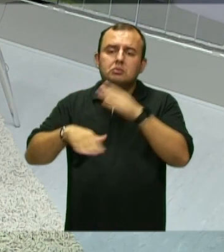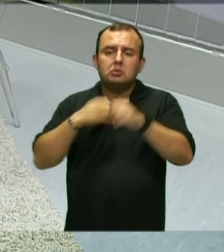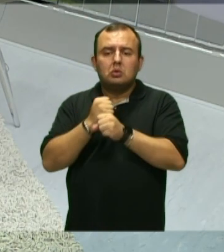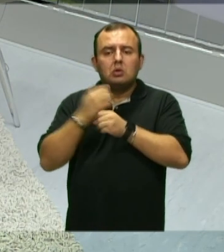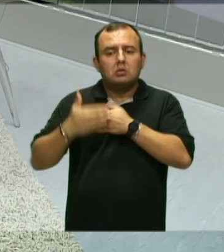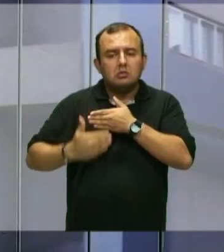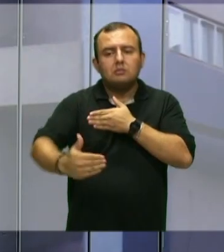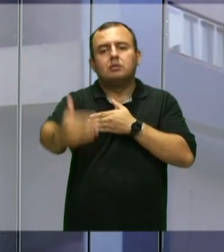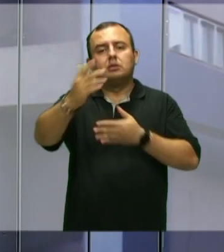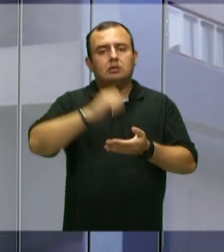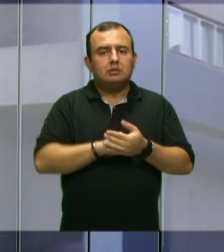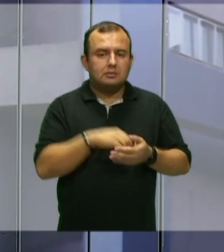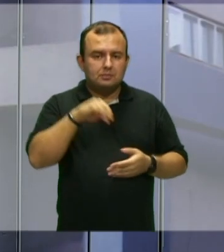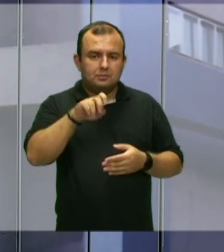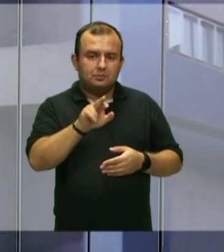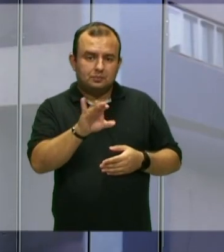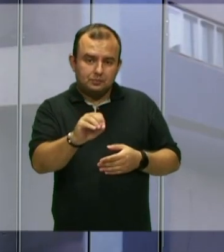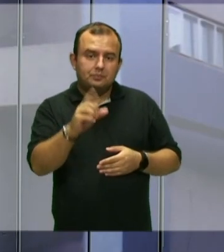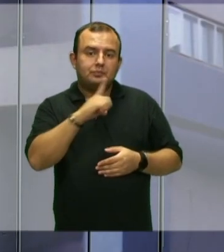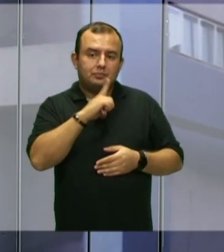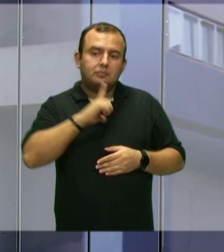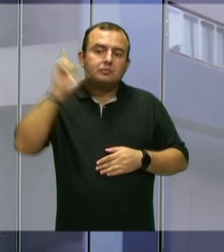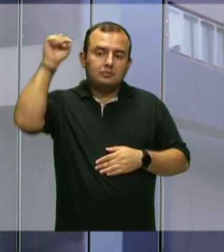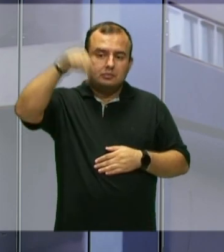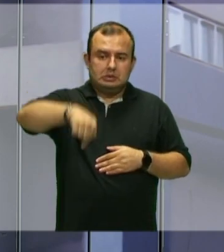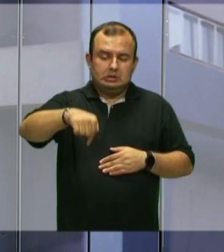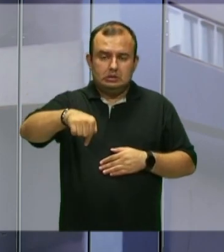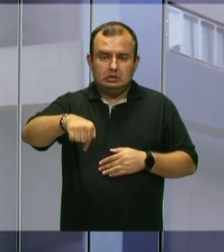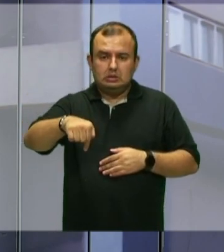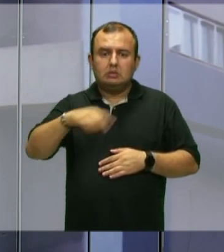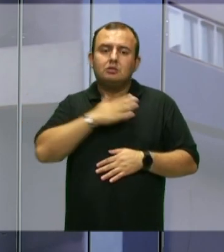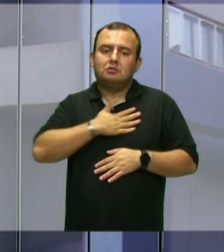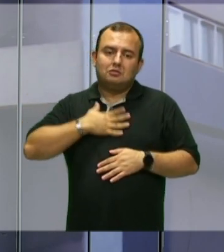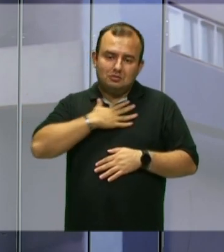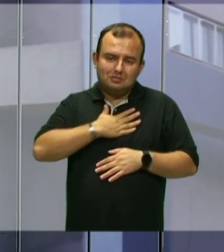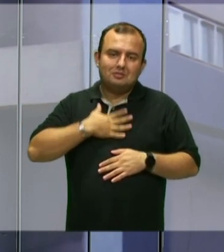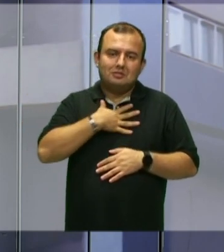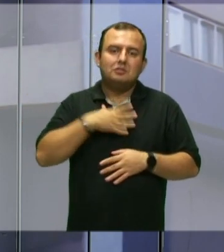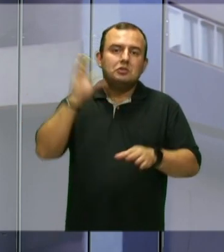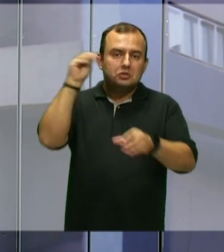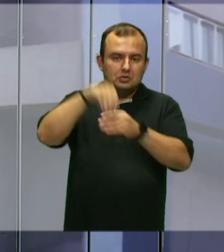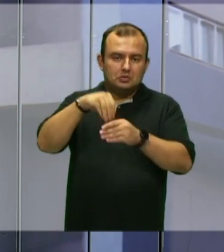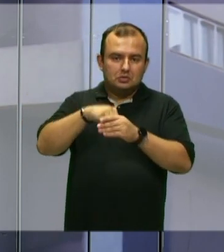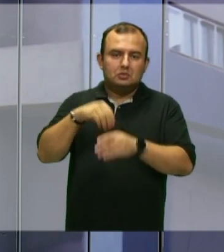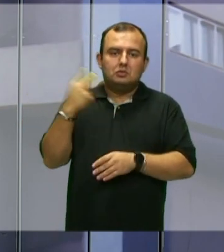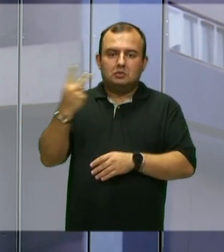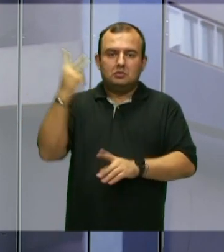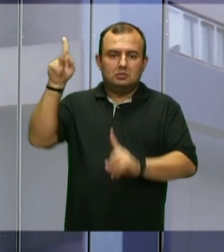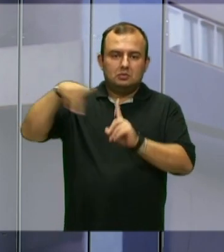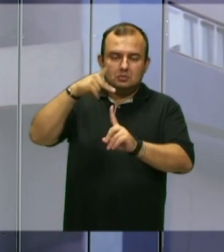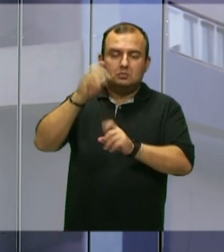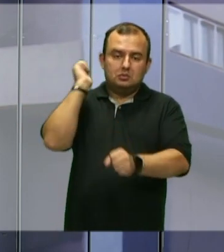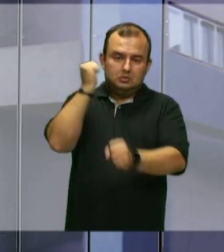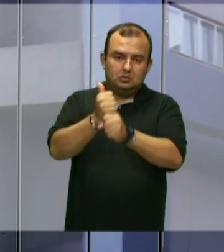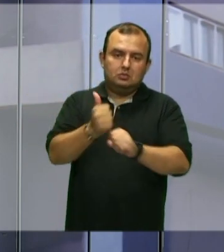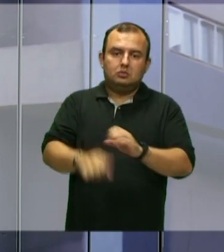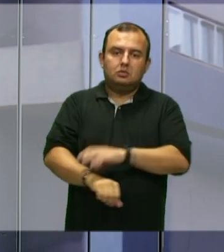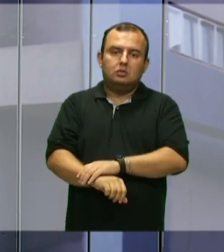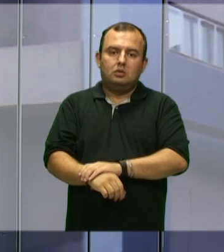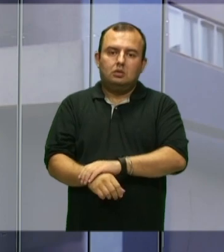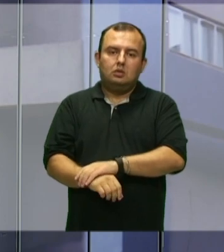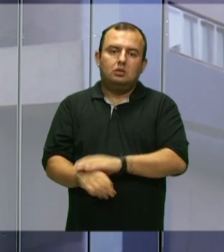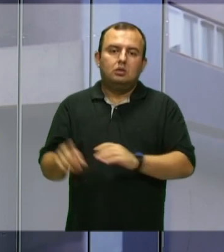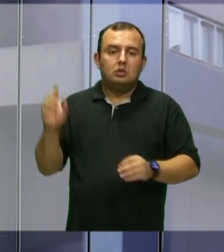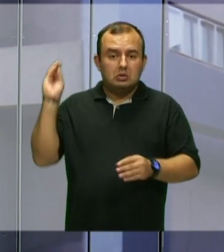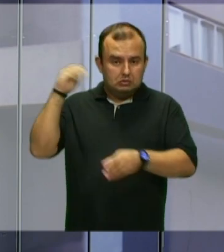próximos anos. Maurício, eu tive aqui a satisfação de estar votando no segundo plano diretor. Né? Eu